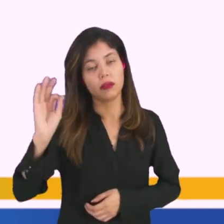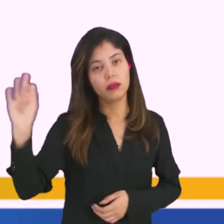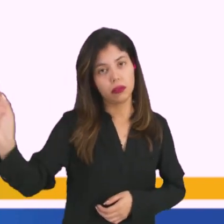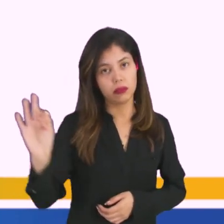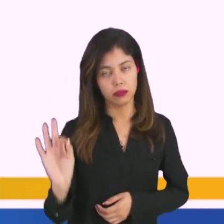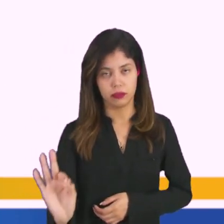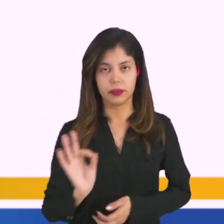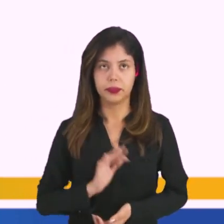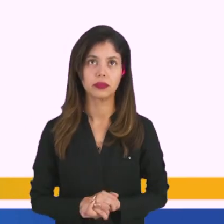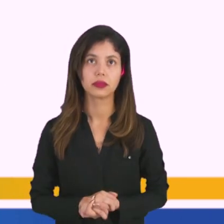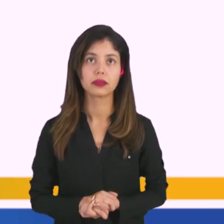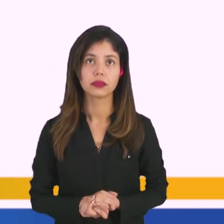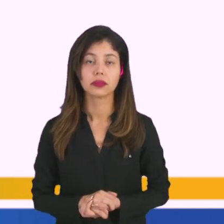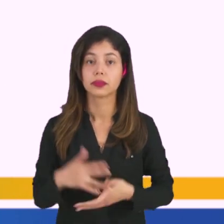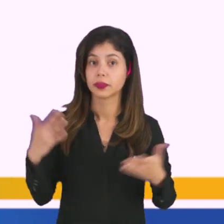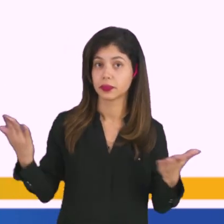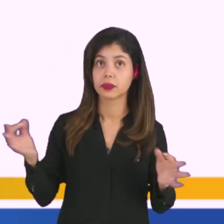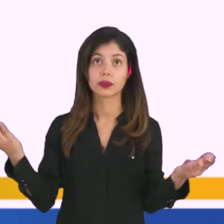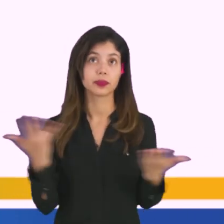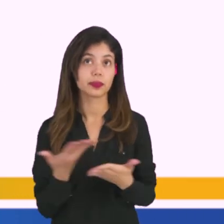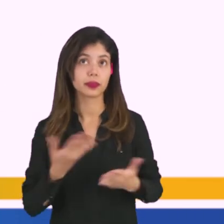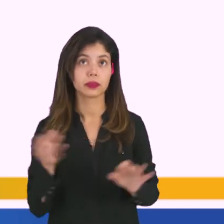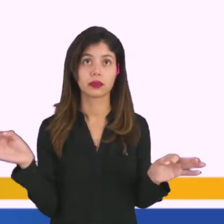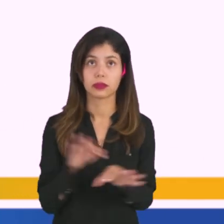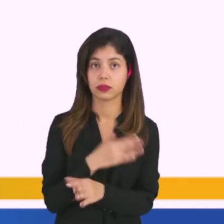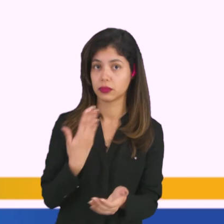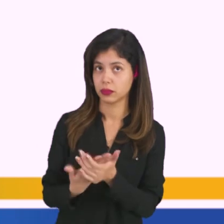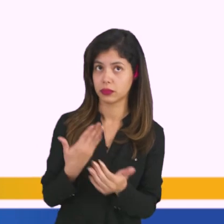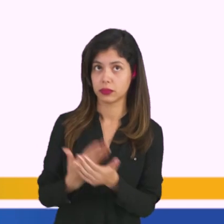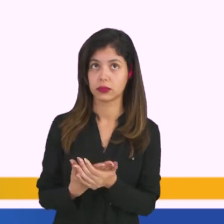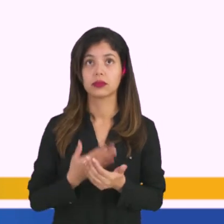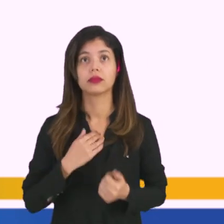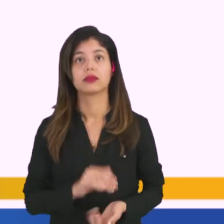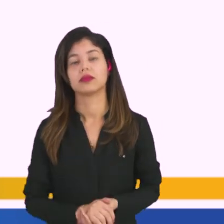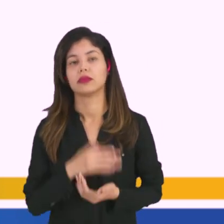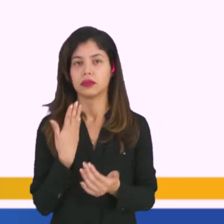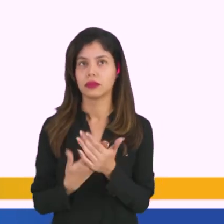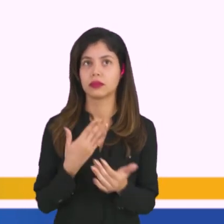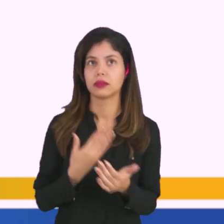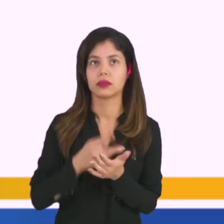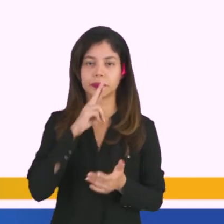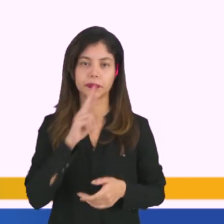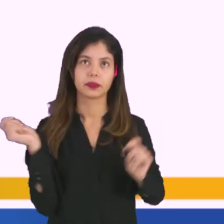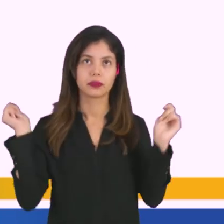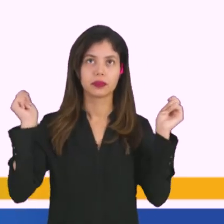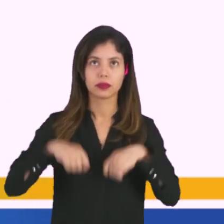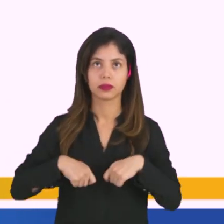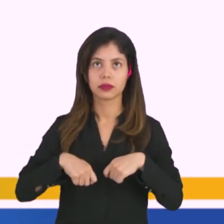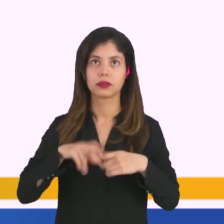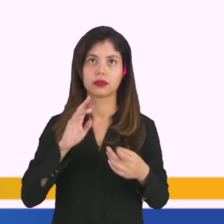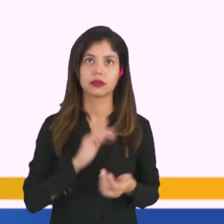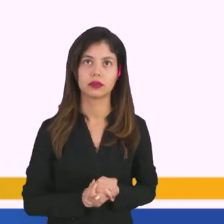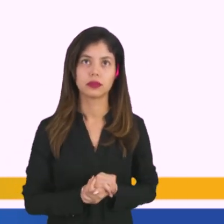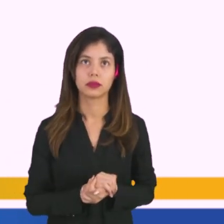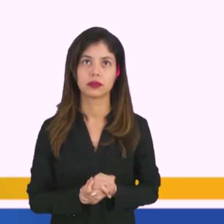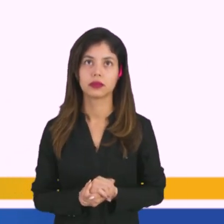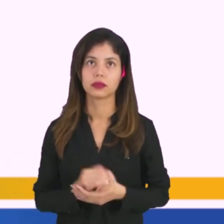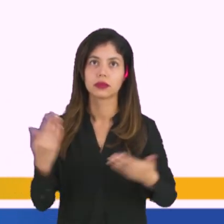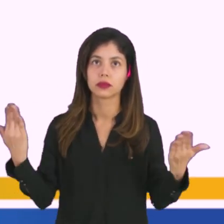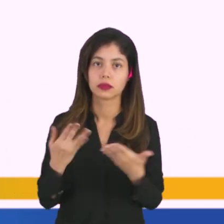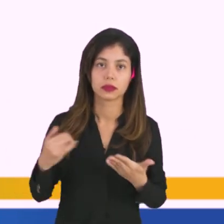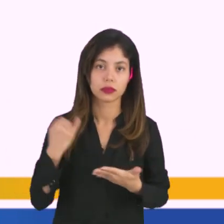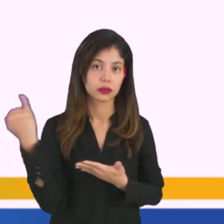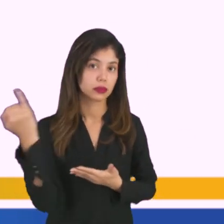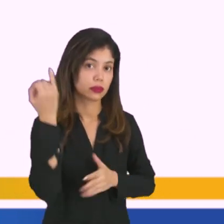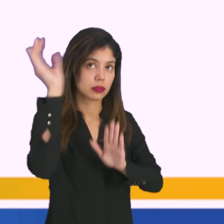é 20%. Então, por hoje, nós vamos encerrando a nossa aula. Nós estudamos o cálculo de probabilidade hoje,